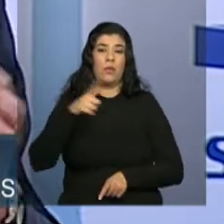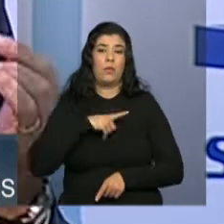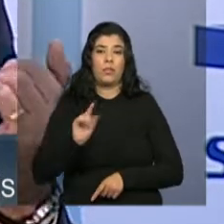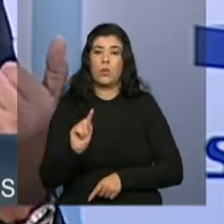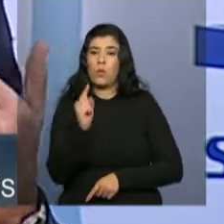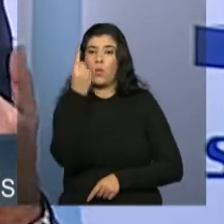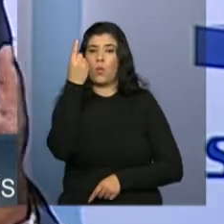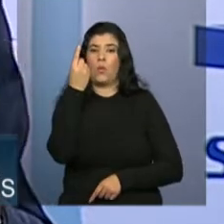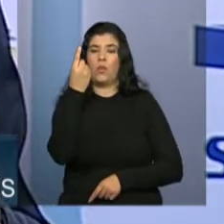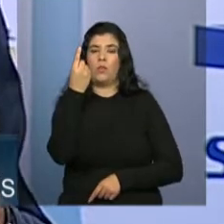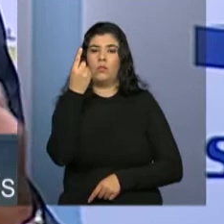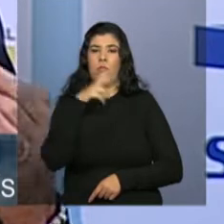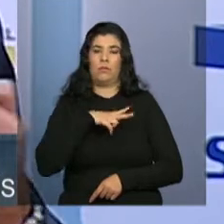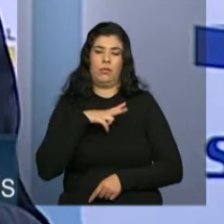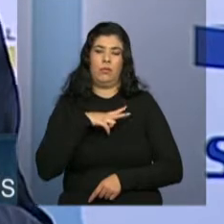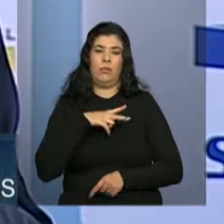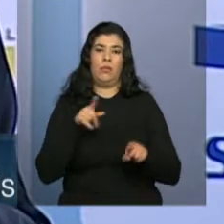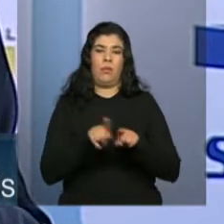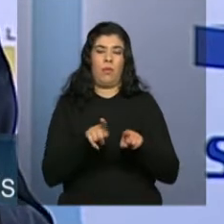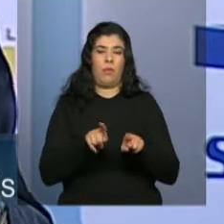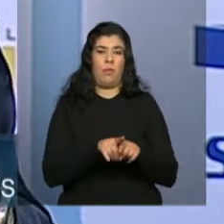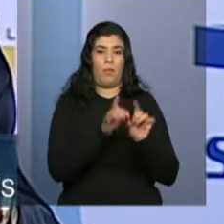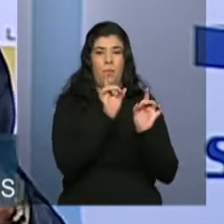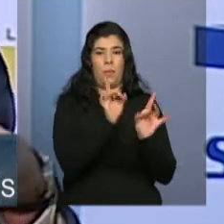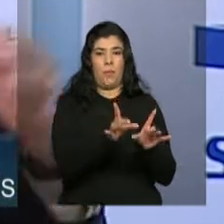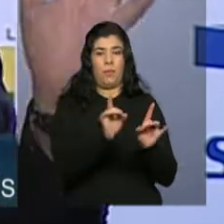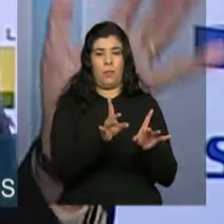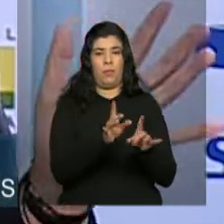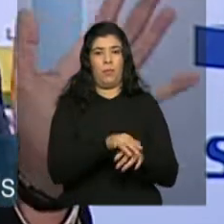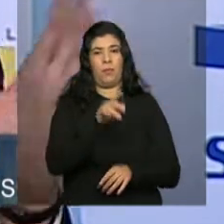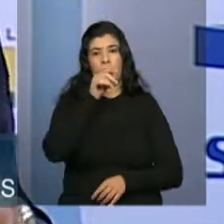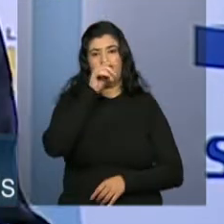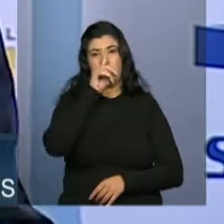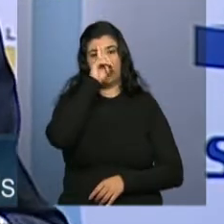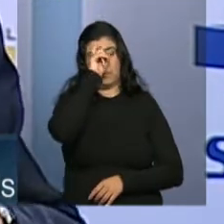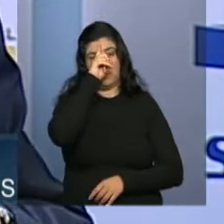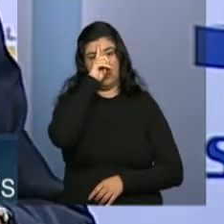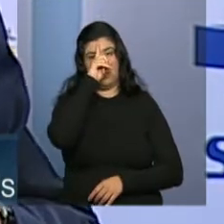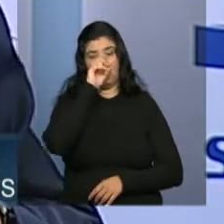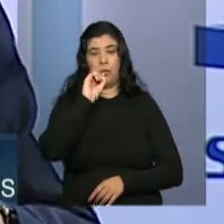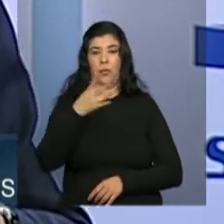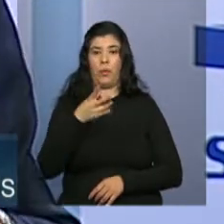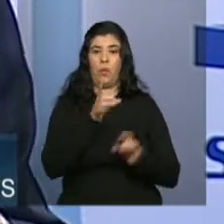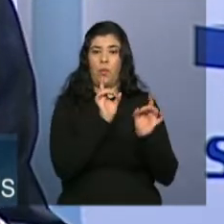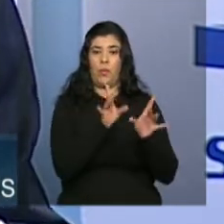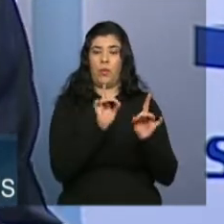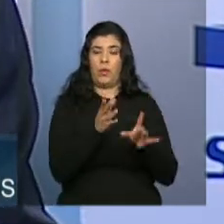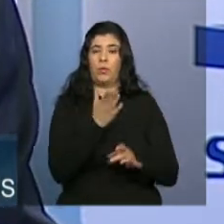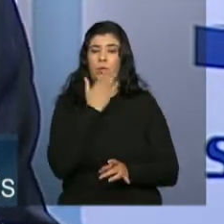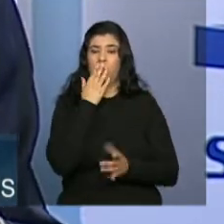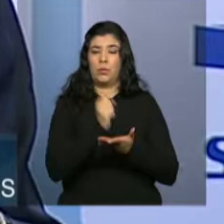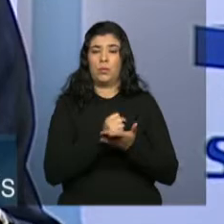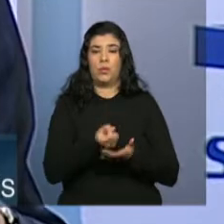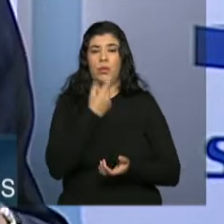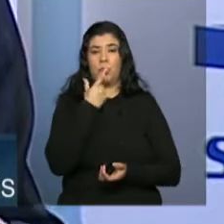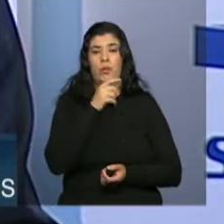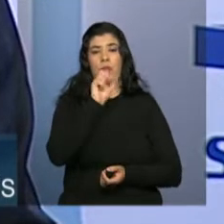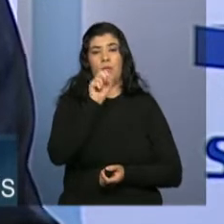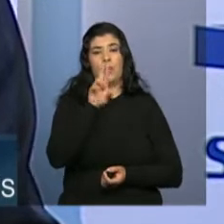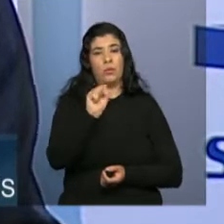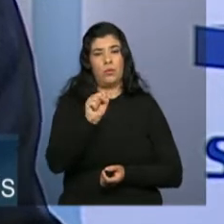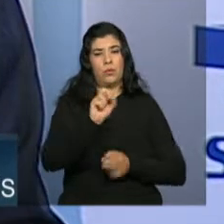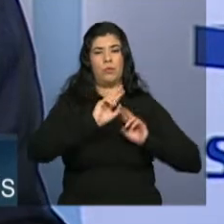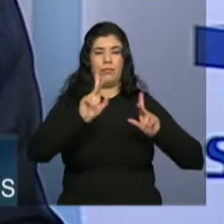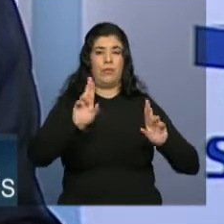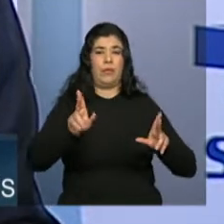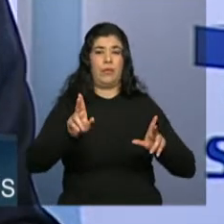então venda hospitais vivendo ao SUS por exemplo não faziam parte do banco anterior que diz Sofia muito então o banco agora ele tá mais